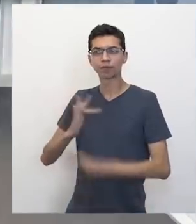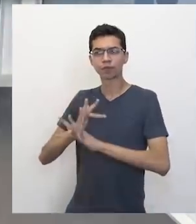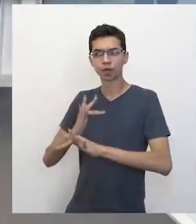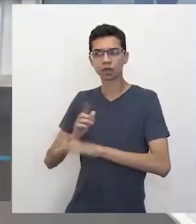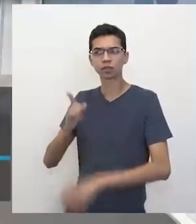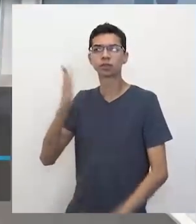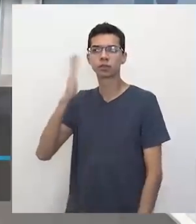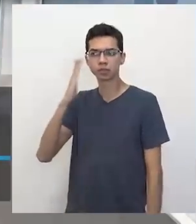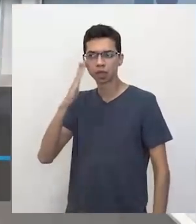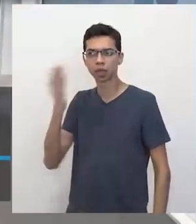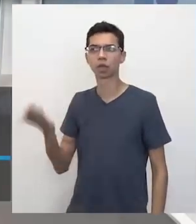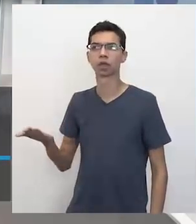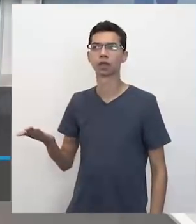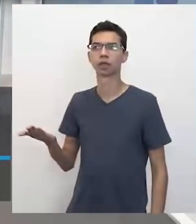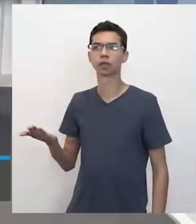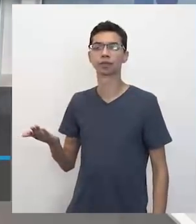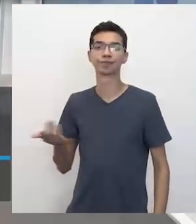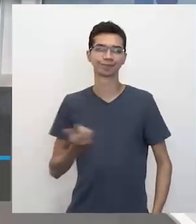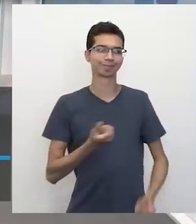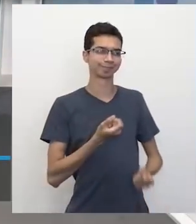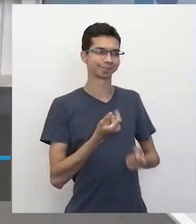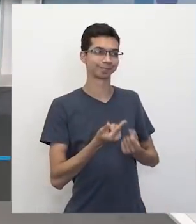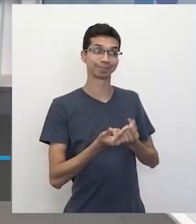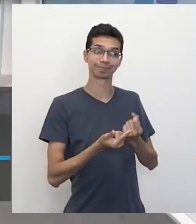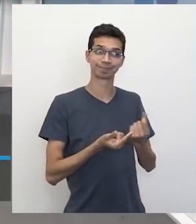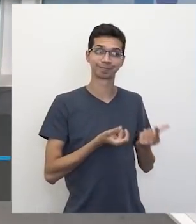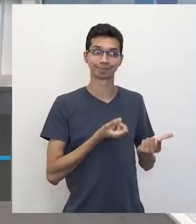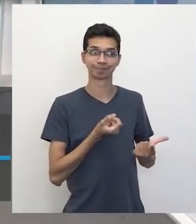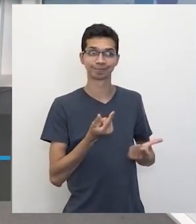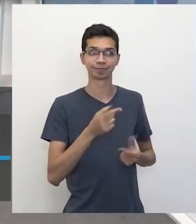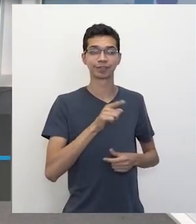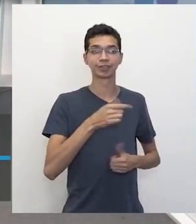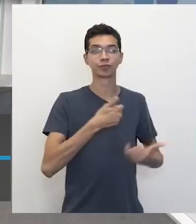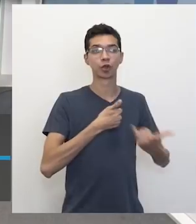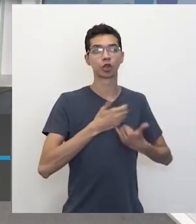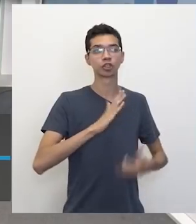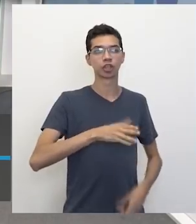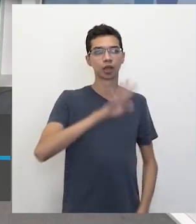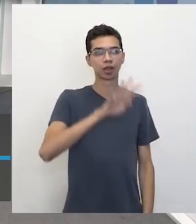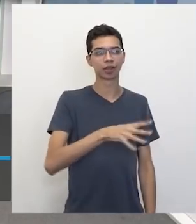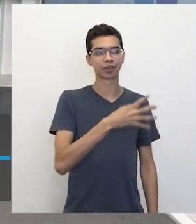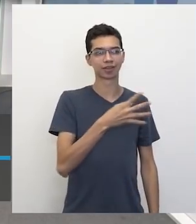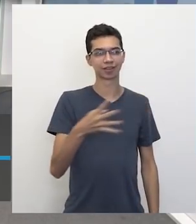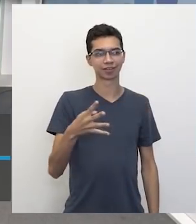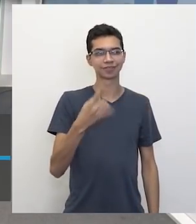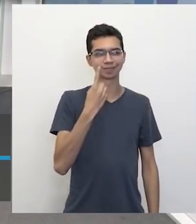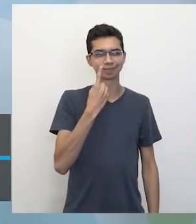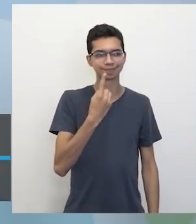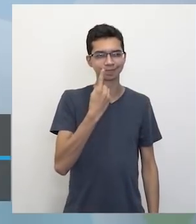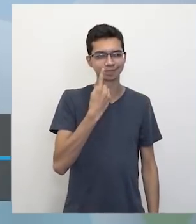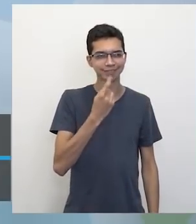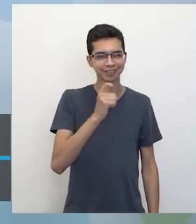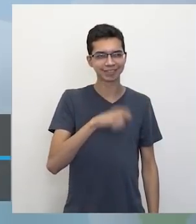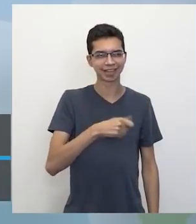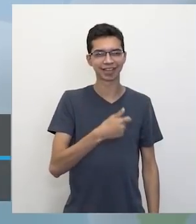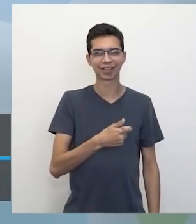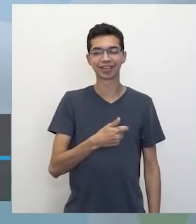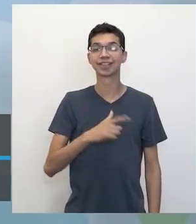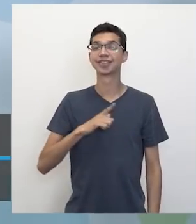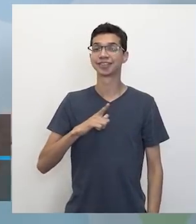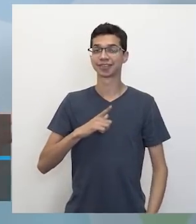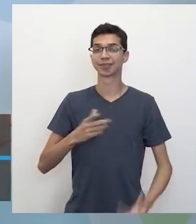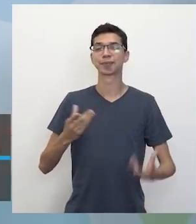hein? Algumas, né? Bom, mas você trouxe uma tabela que vai facilitar o nosso aqui olhar, né? Mas temos